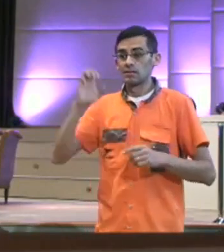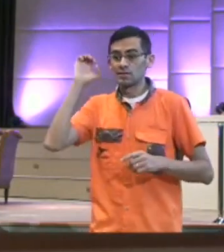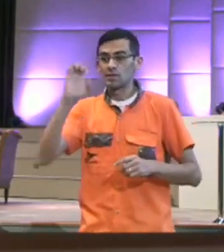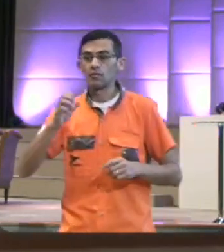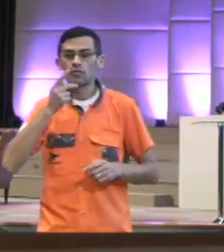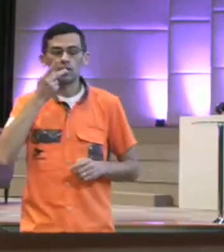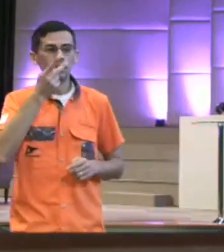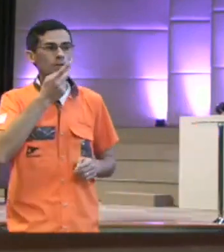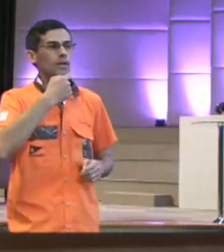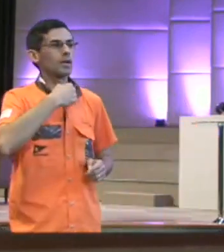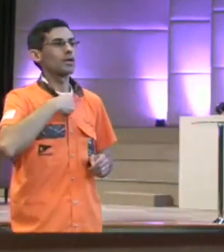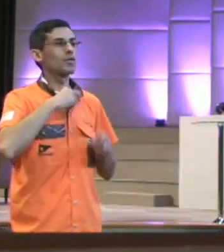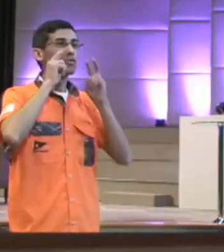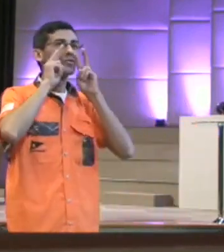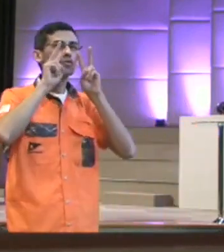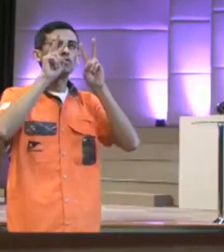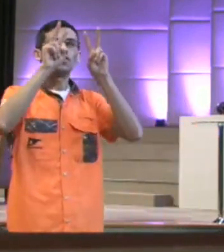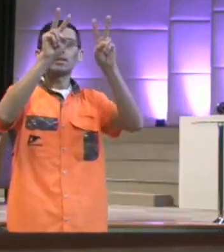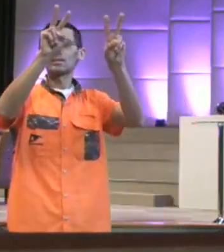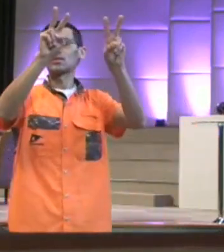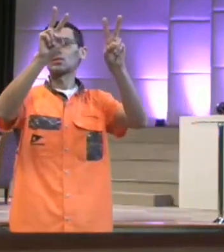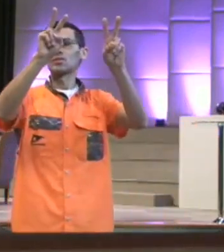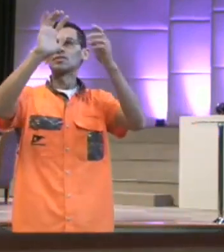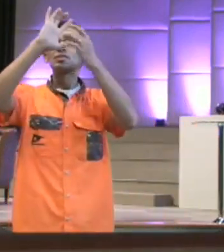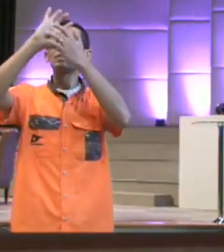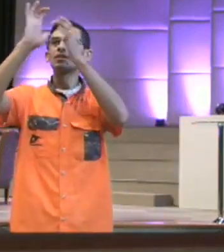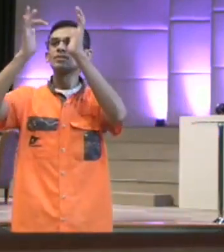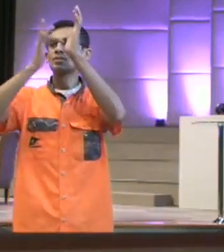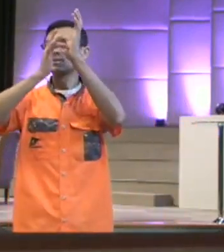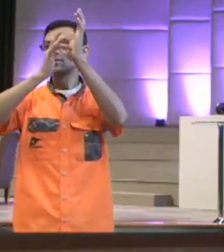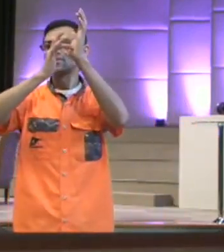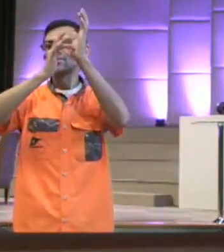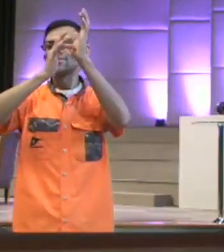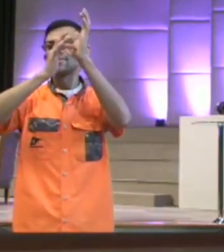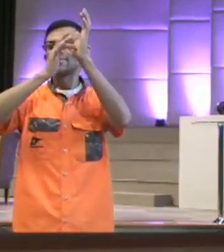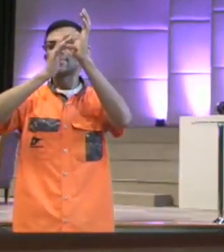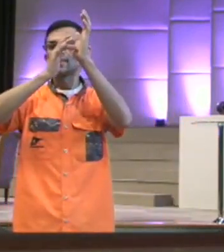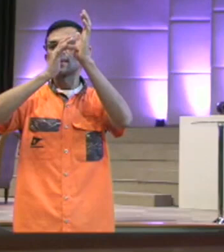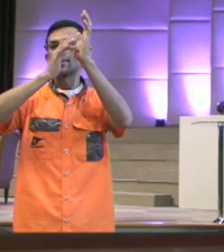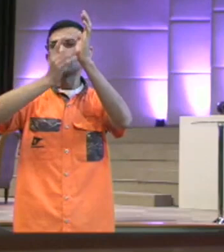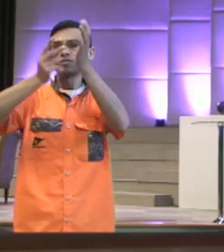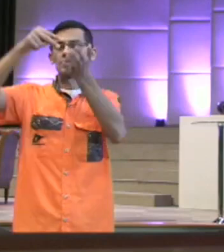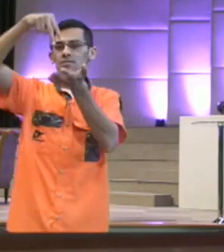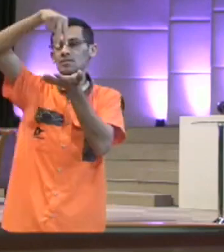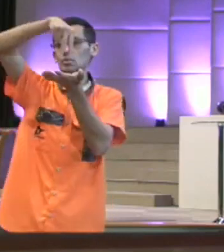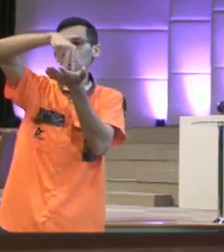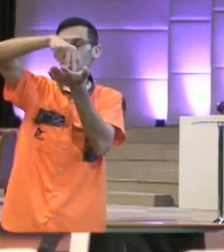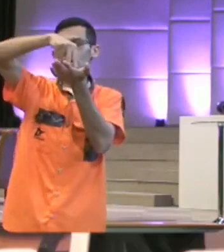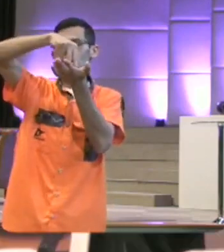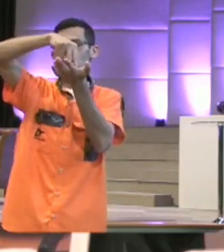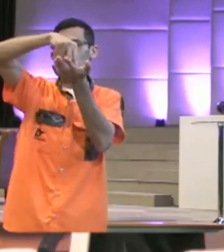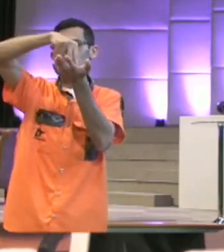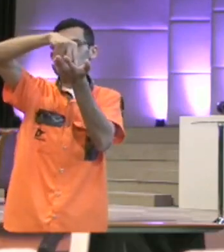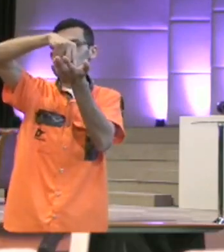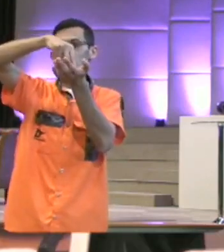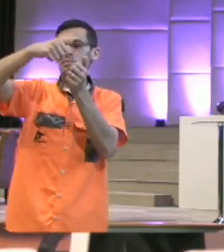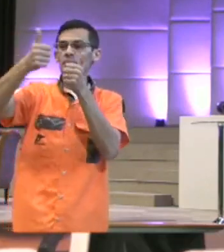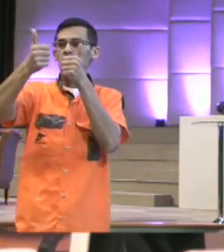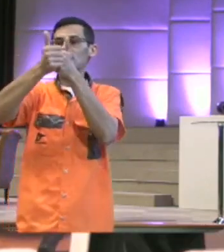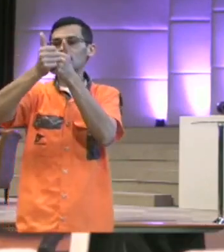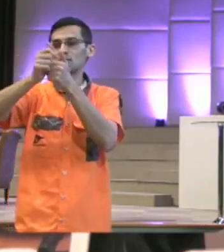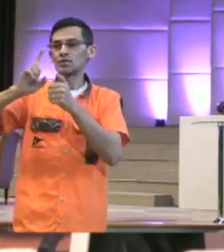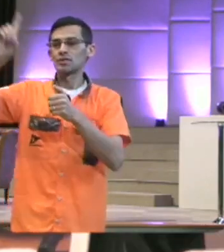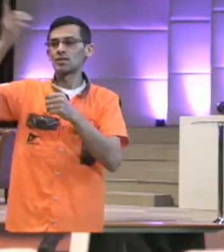assim: eu estou vendo Jesus de pé ao lado do trono do